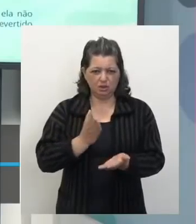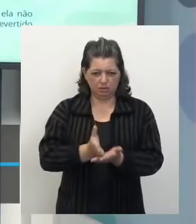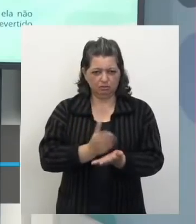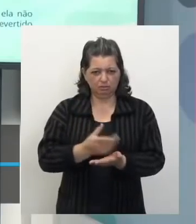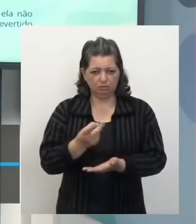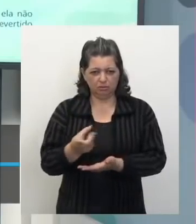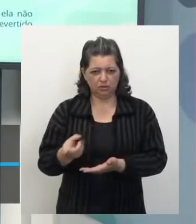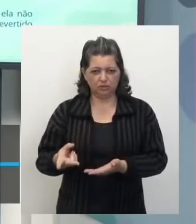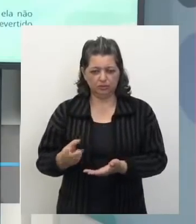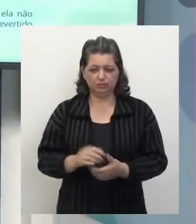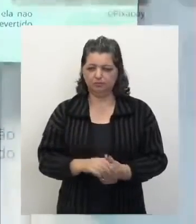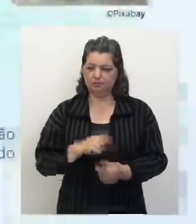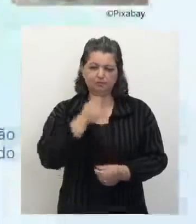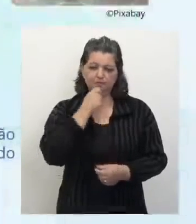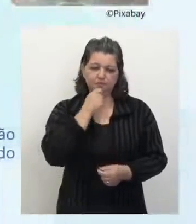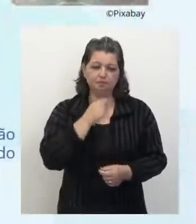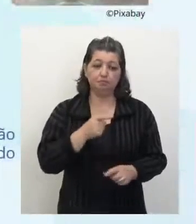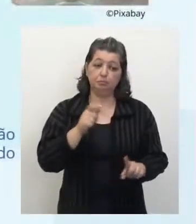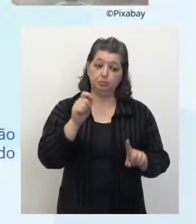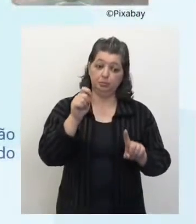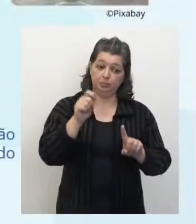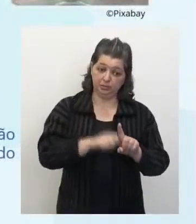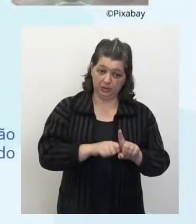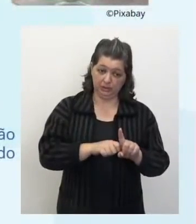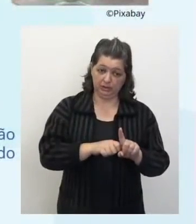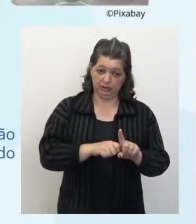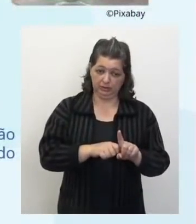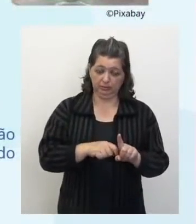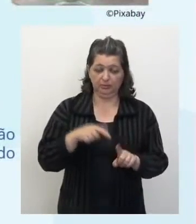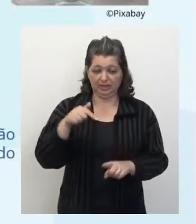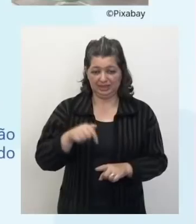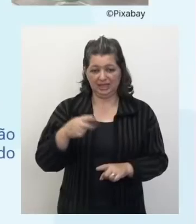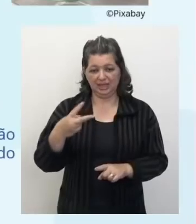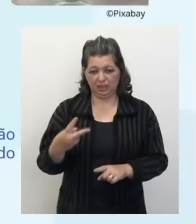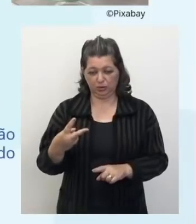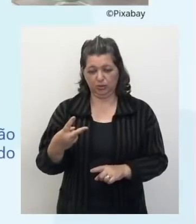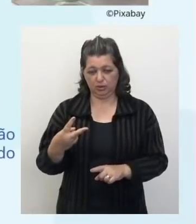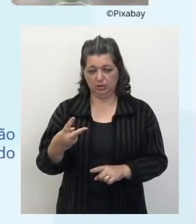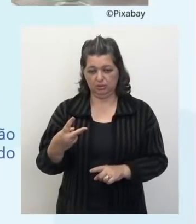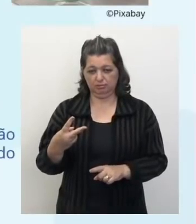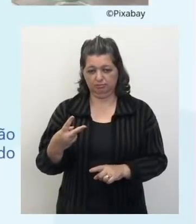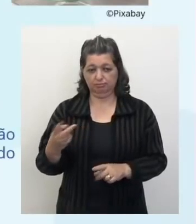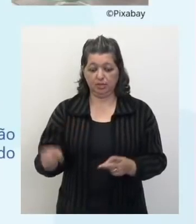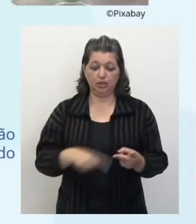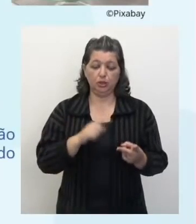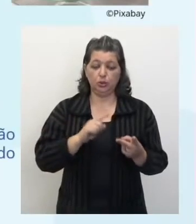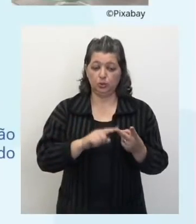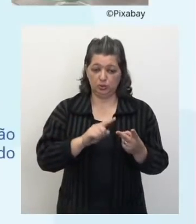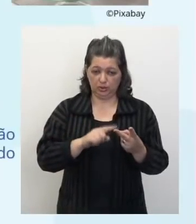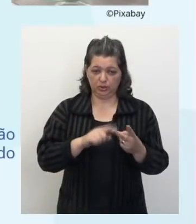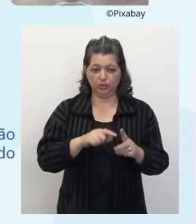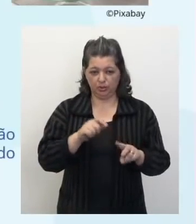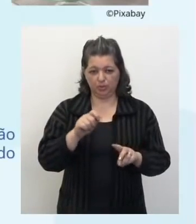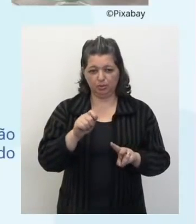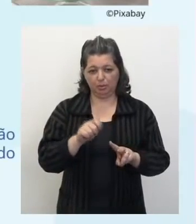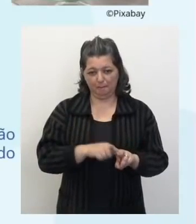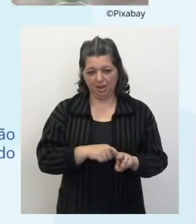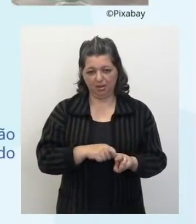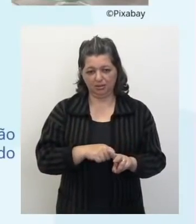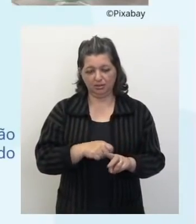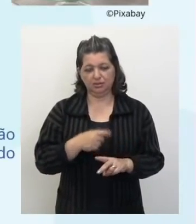7.800, ok? Então, é essa a ideia, né? Leitura extremamente importante para quem vai resolver